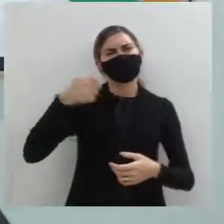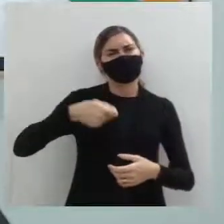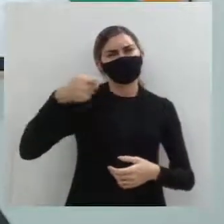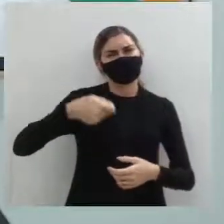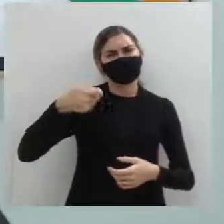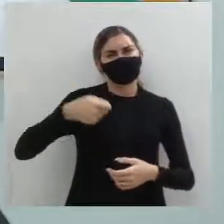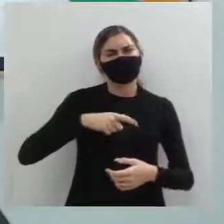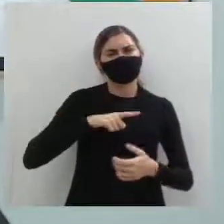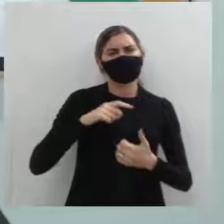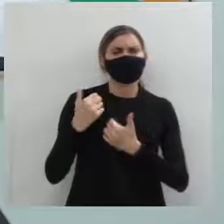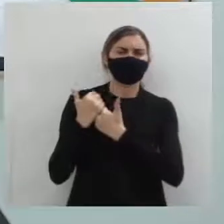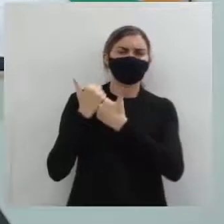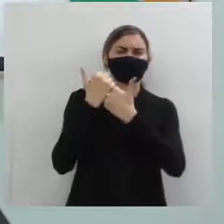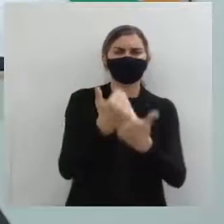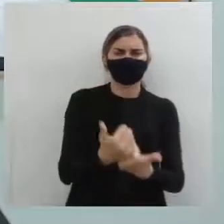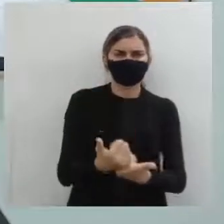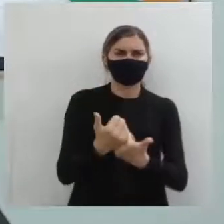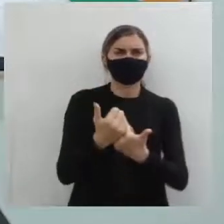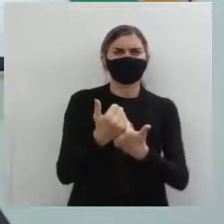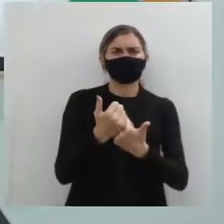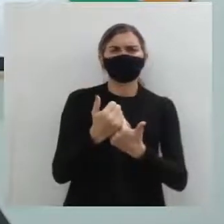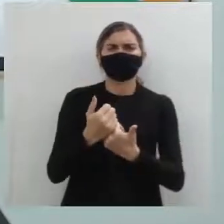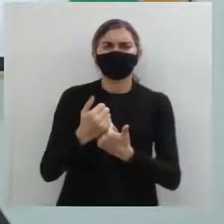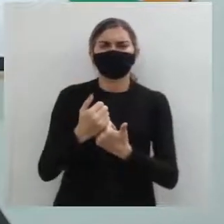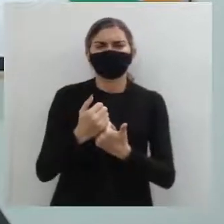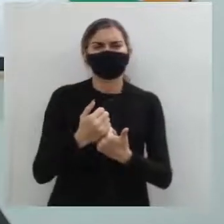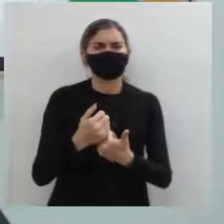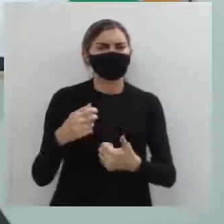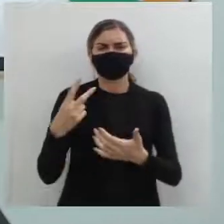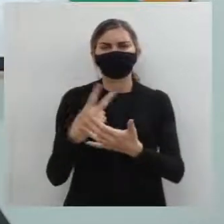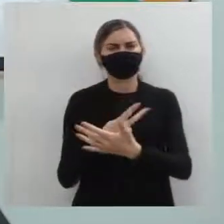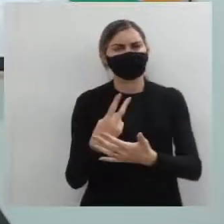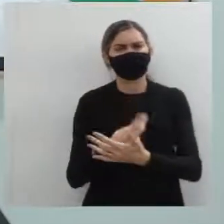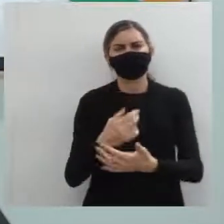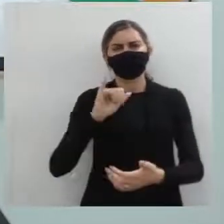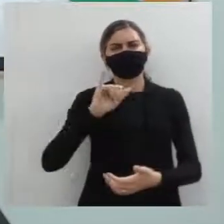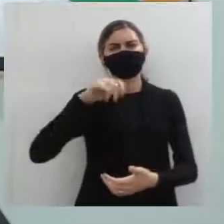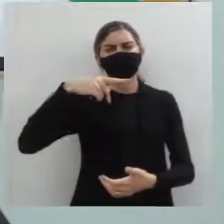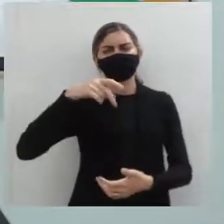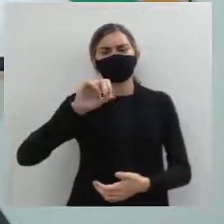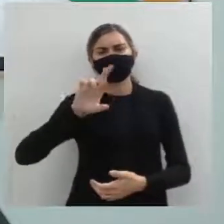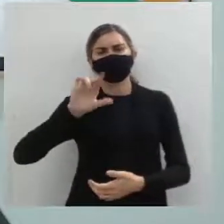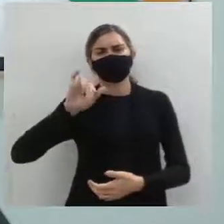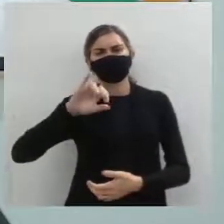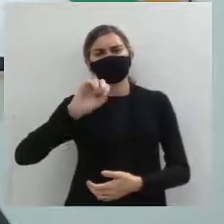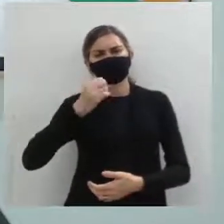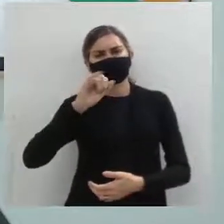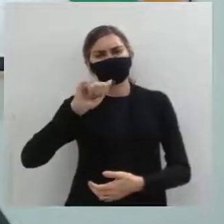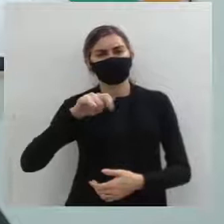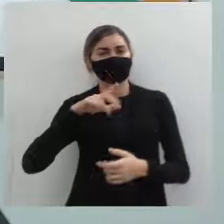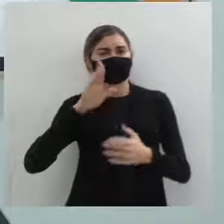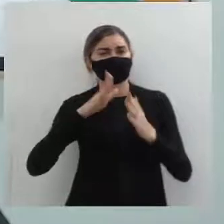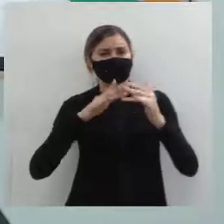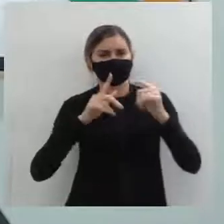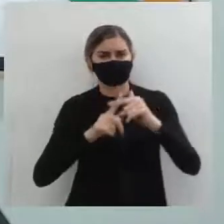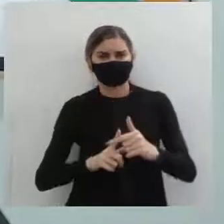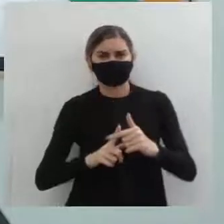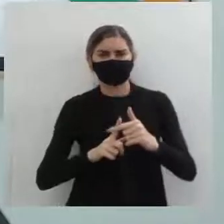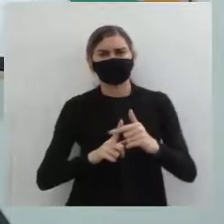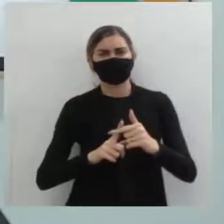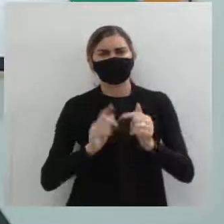obrigatório representava uma forma de hipocrisia da igreja e do alto clero. Show de